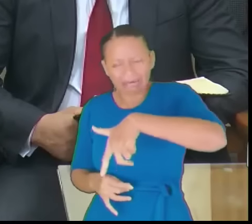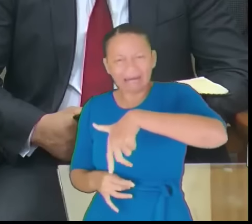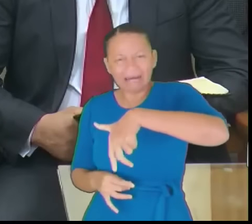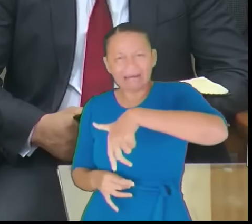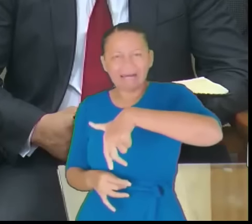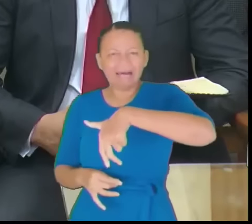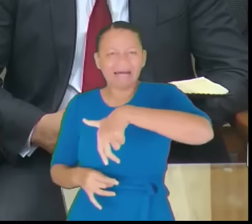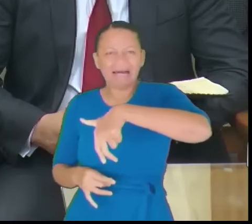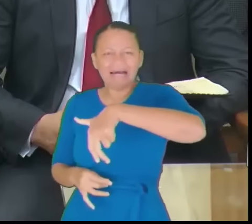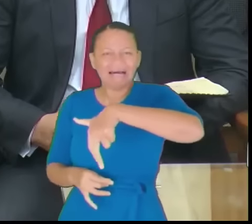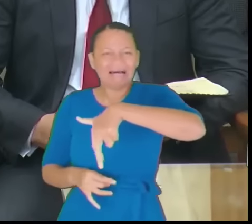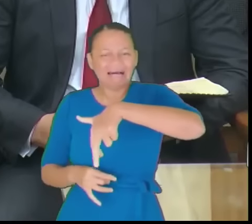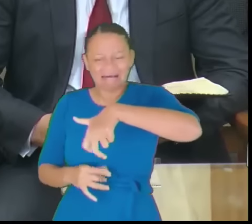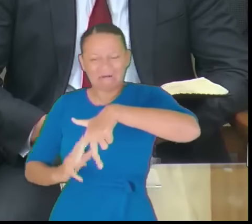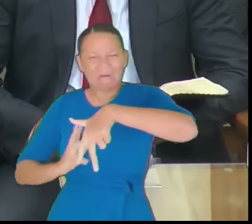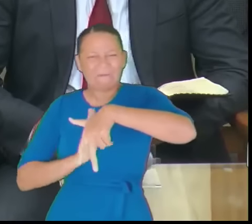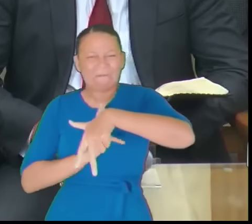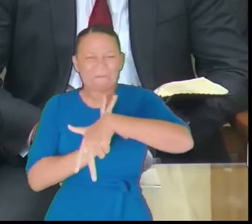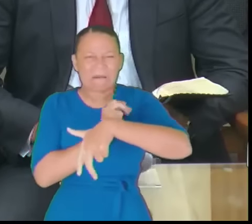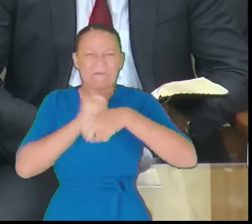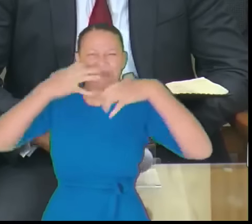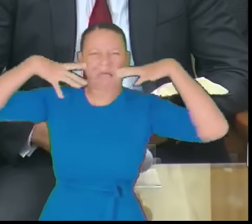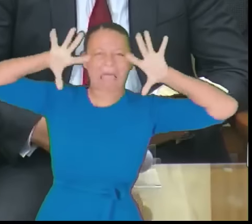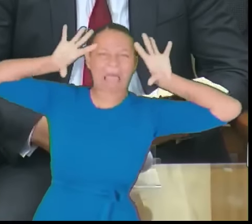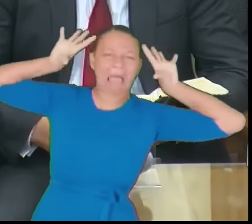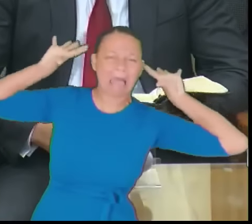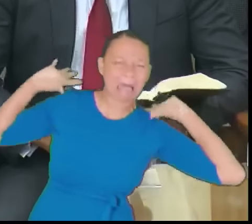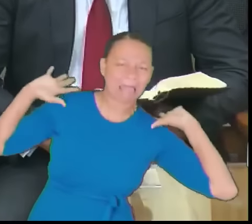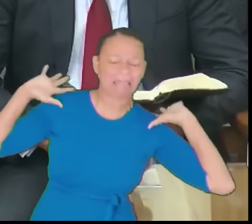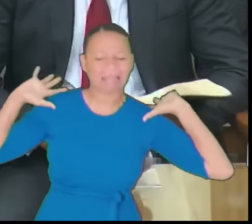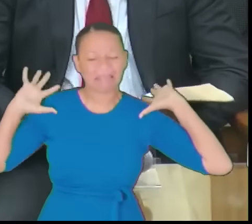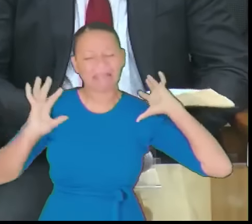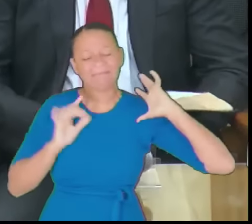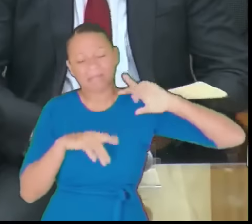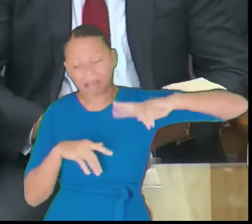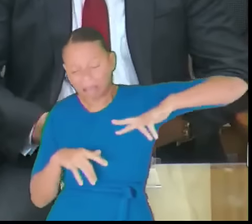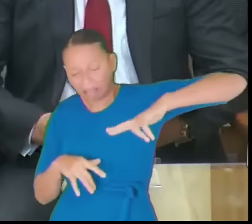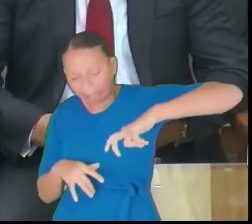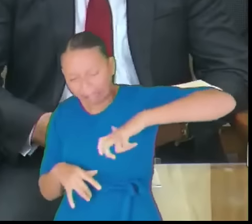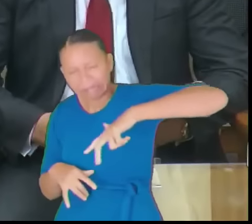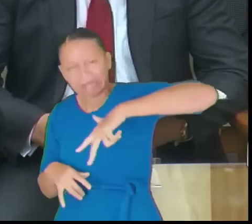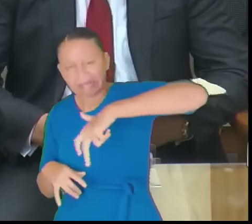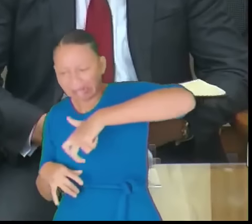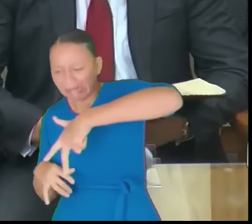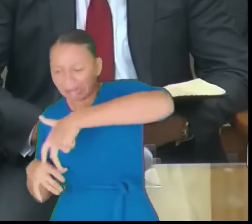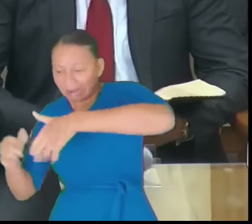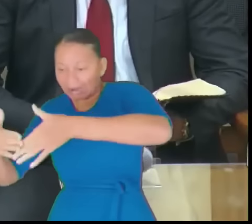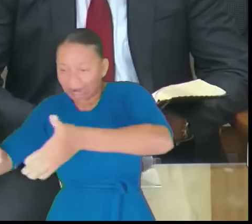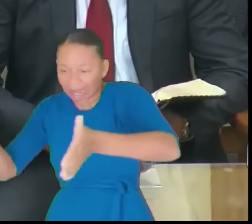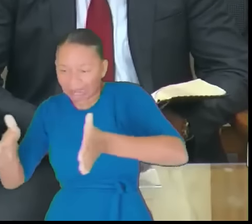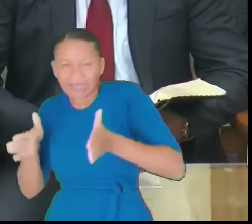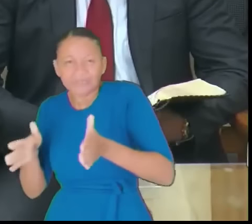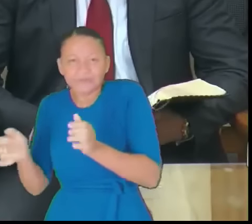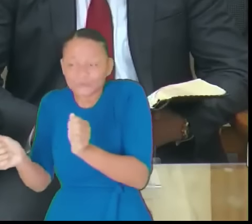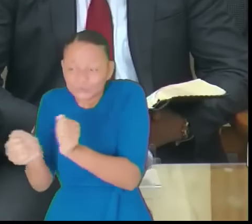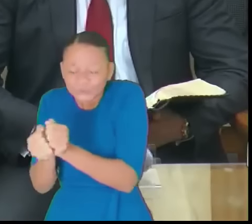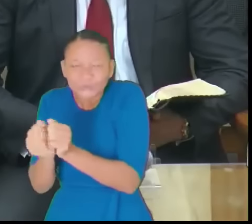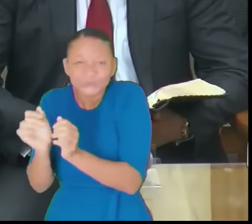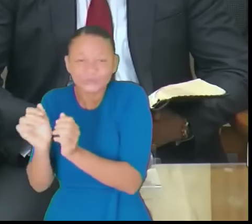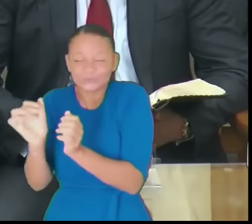machucada, feia, horrorosa, descabelada. Aí quando ela vai para o jardim, que ela sai do jardim, ela passa um tempo com o noivo.